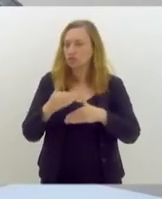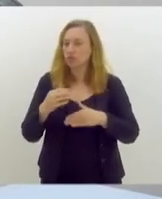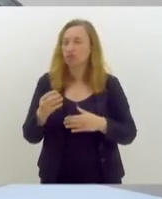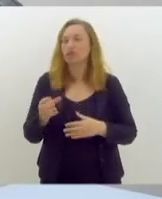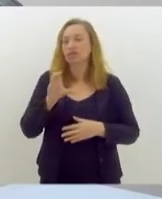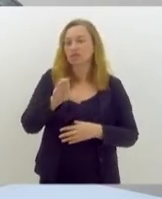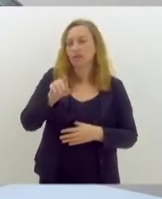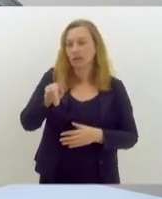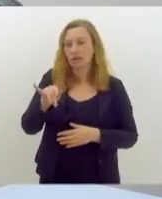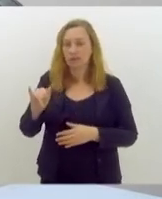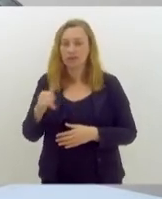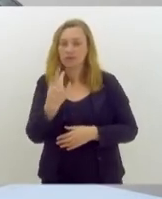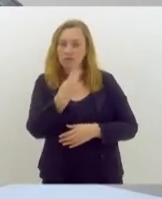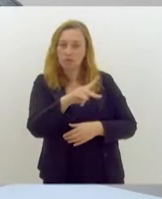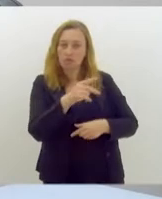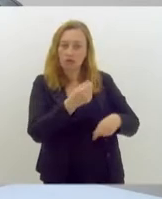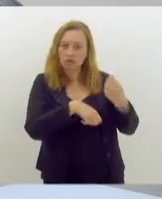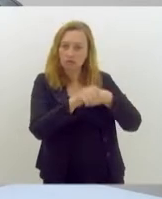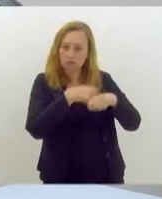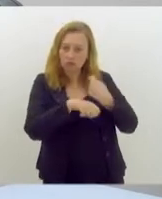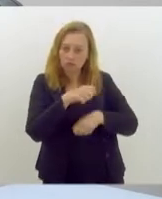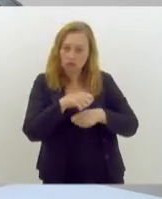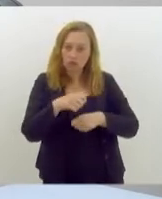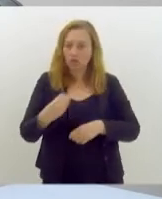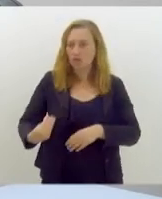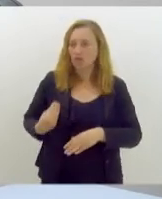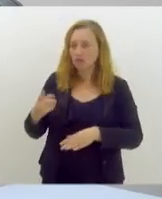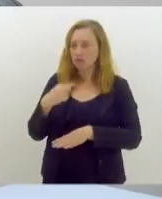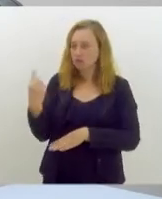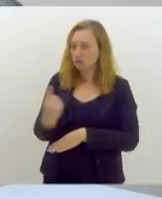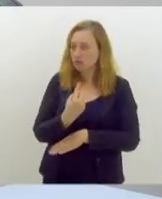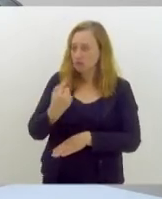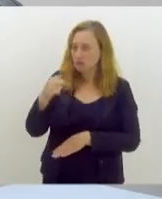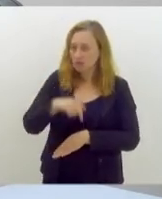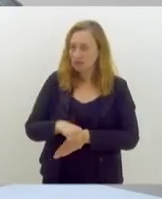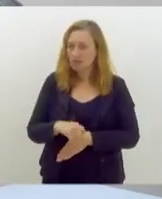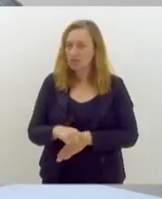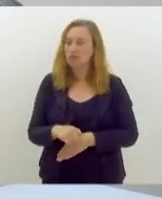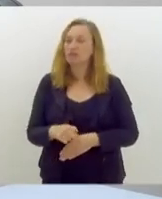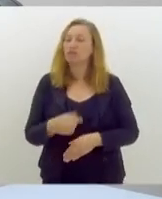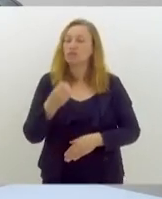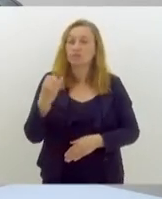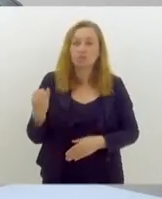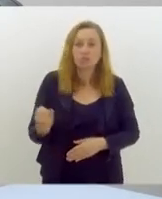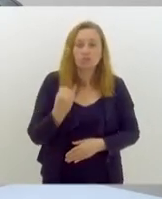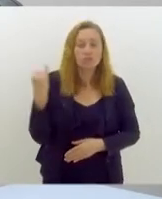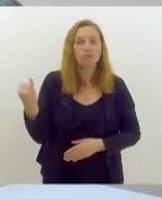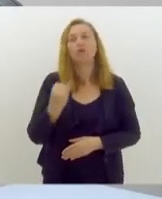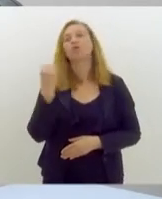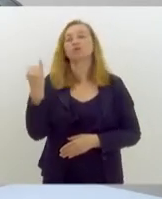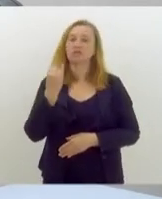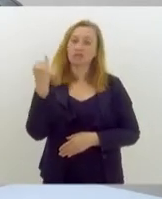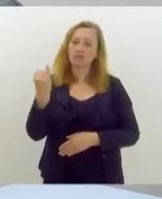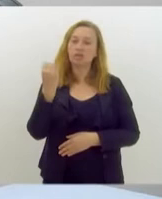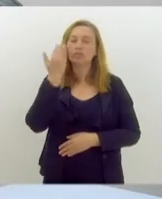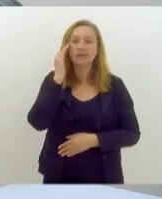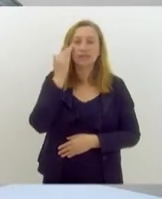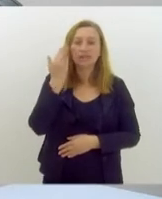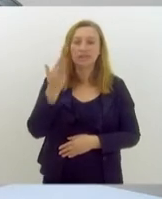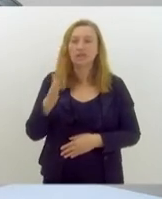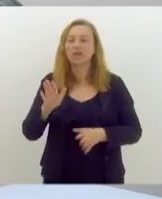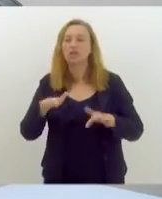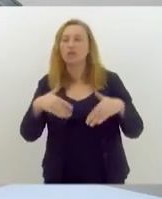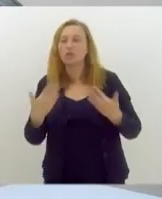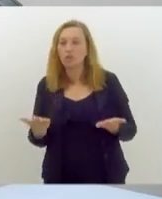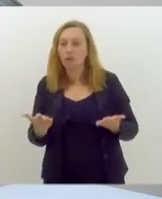sobre comando de vossa excelência com a participação de todos nós Será de extrema relevância para entender quais são